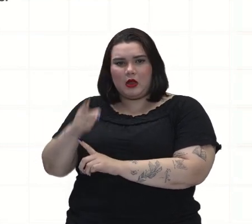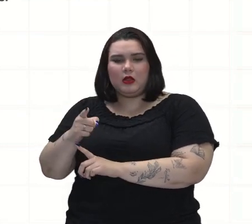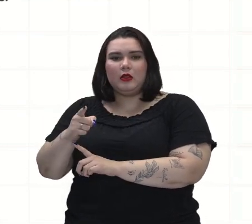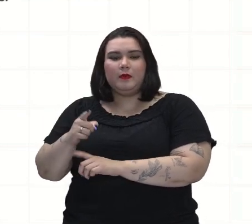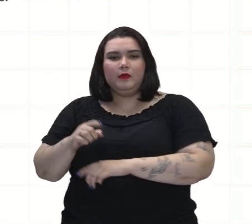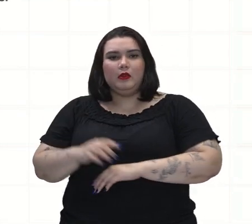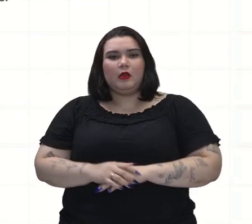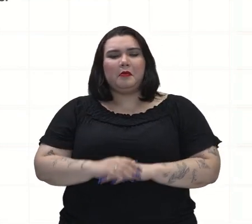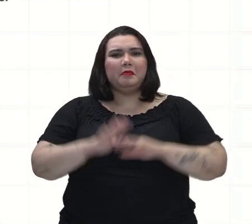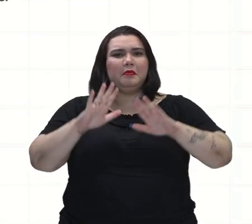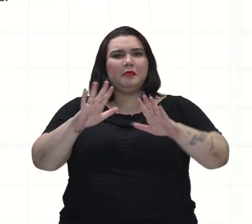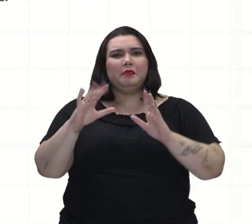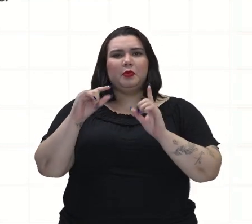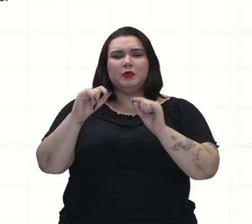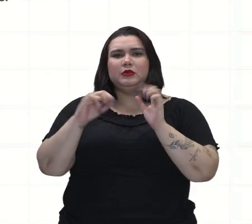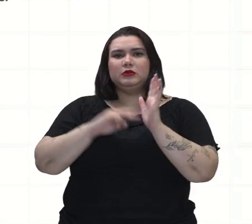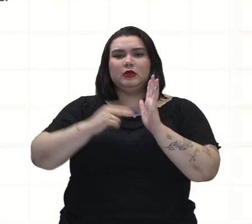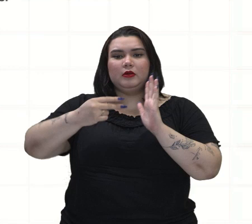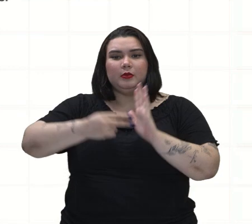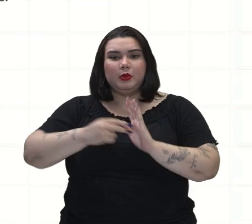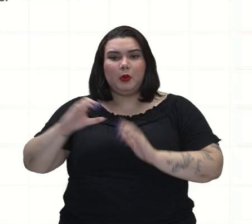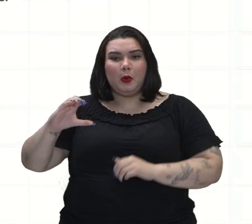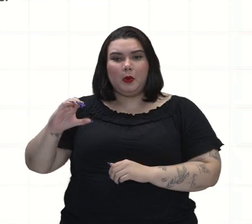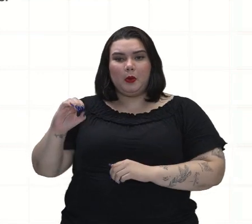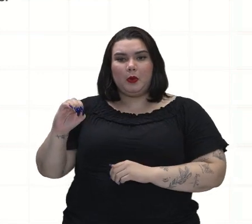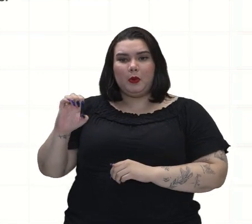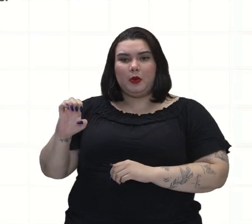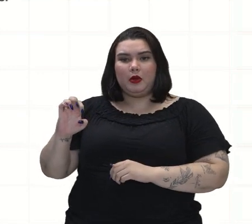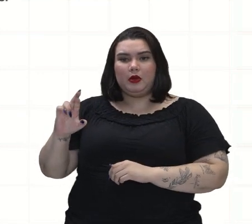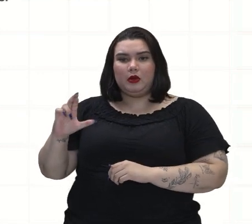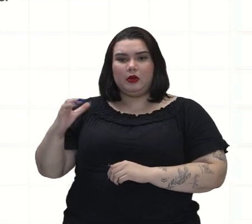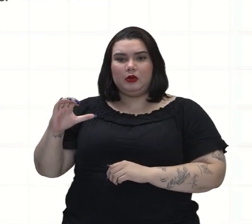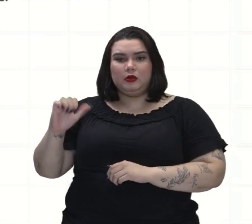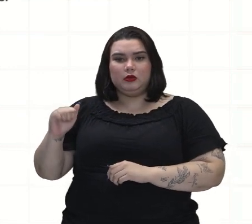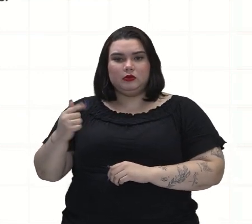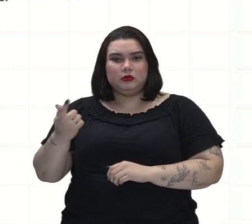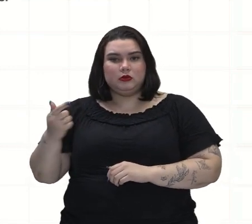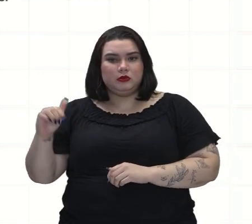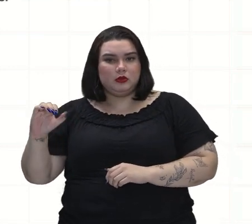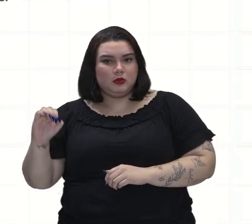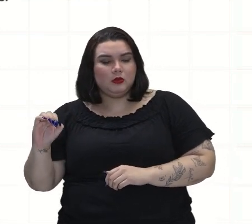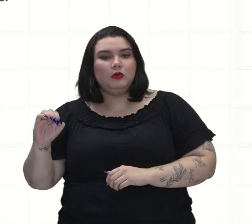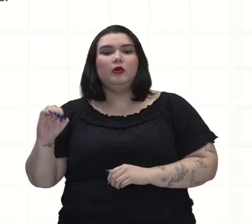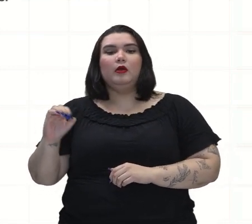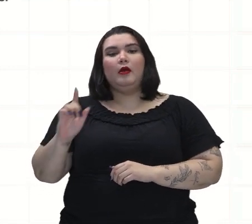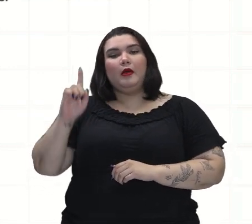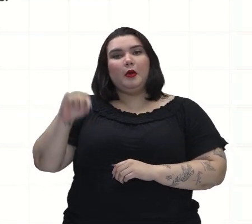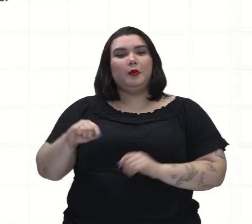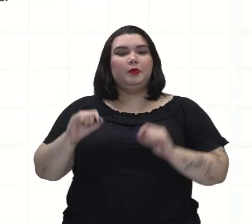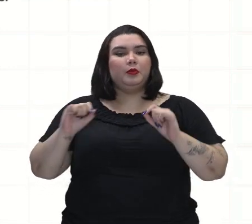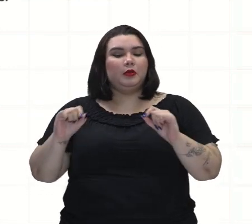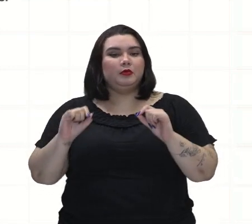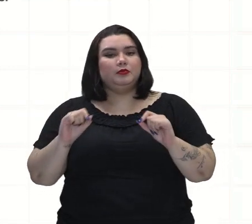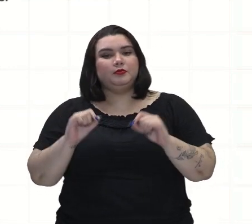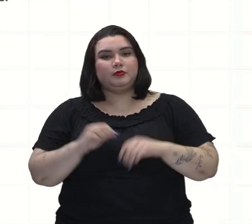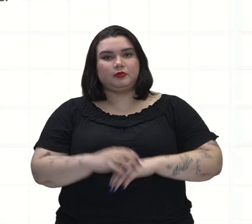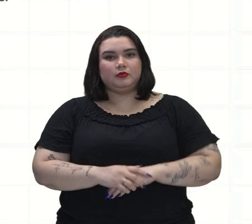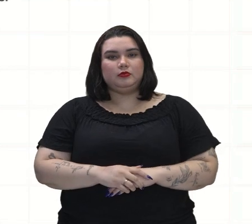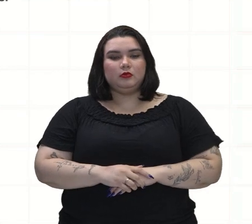seria coerção, professor? Né? A coerção é você justamente, né,